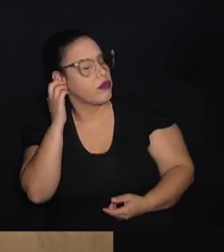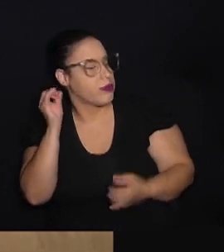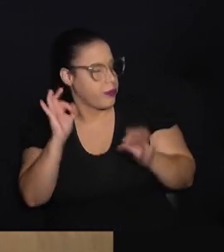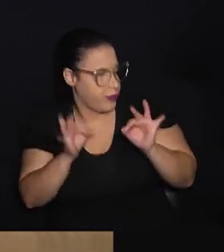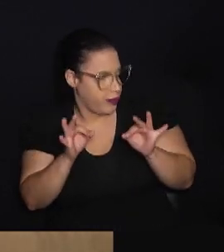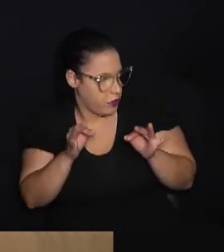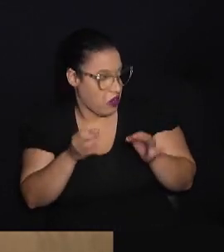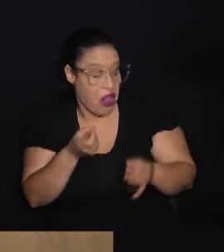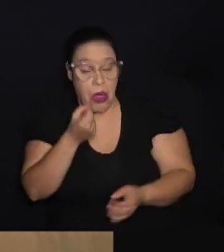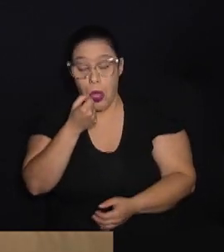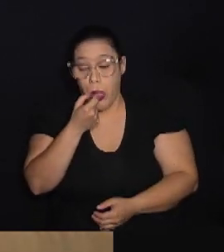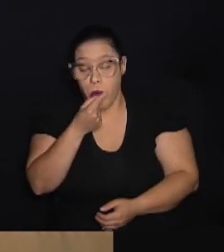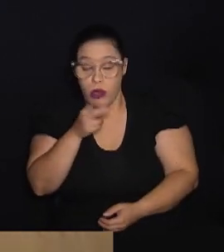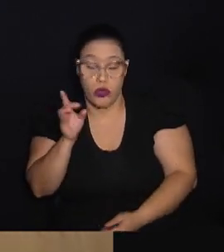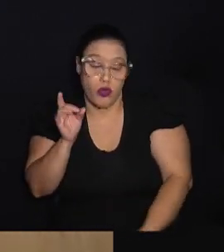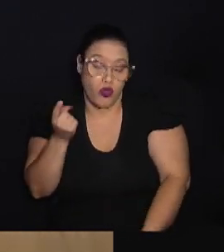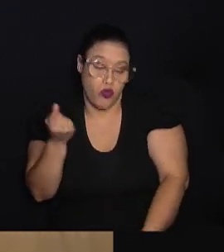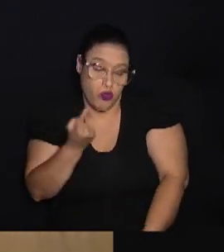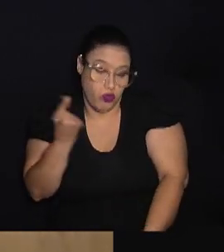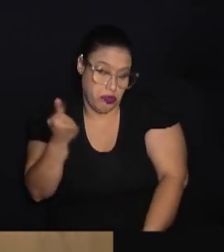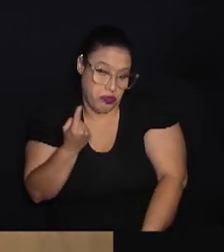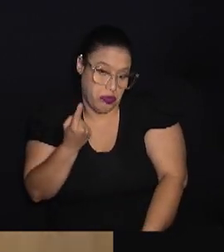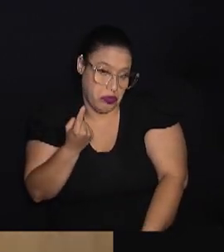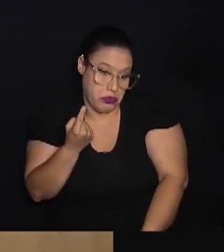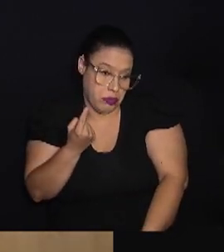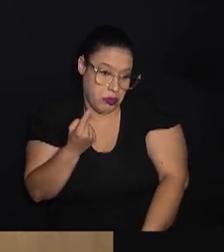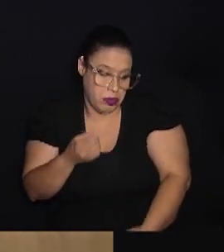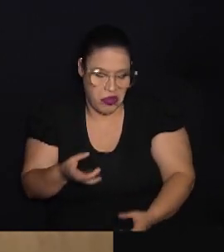se automedicar. Mesmo que seja